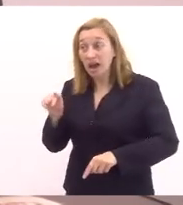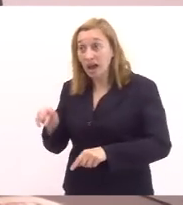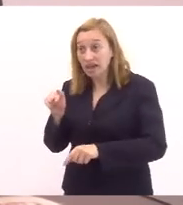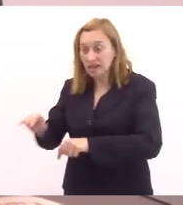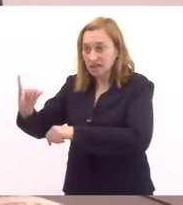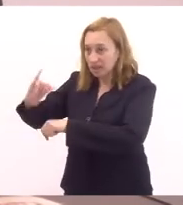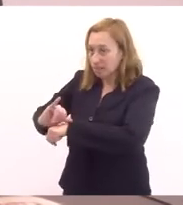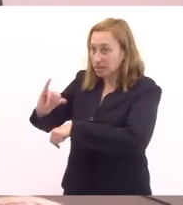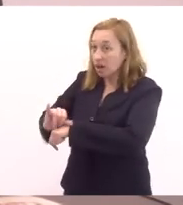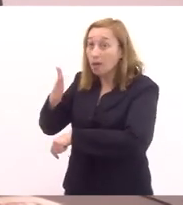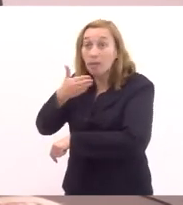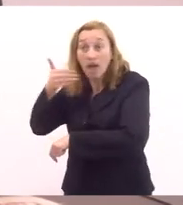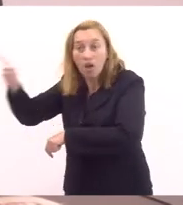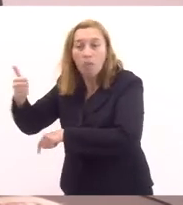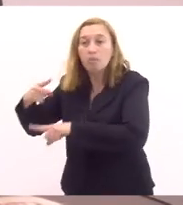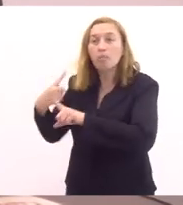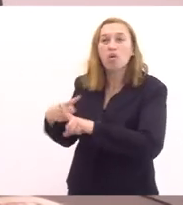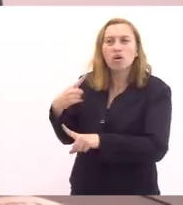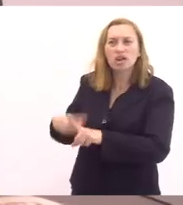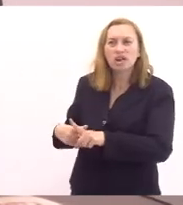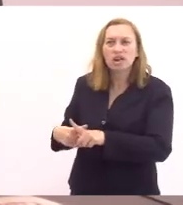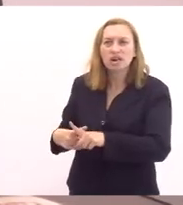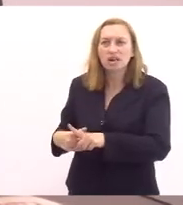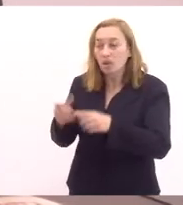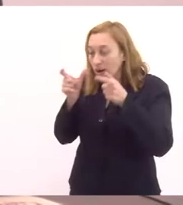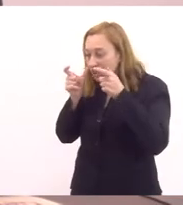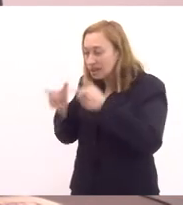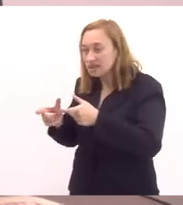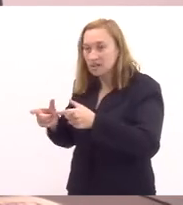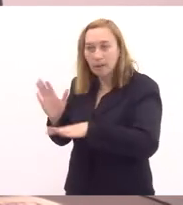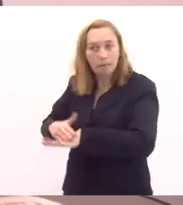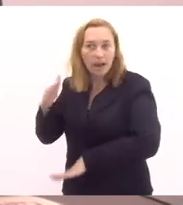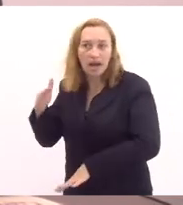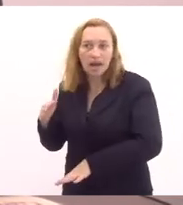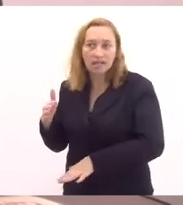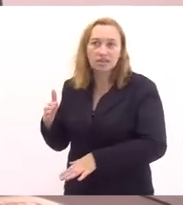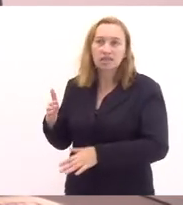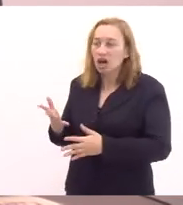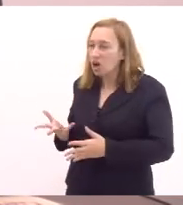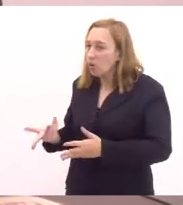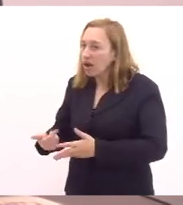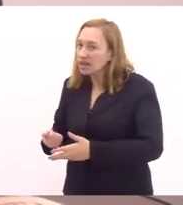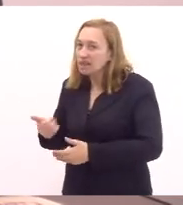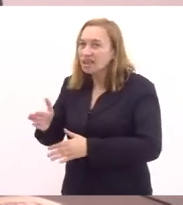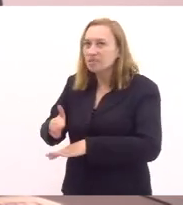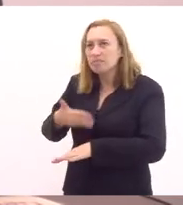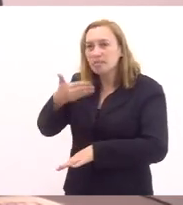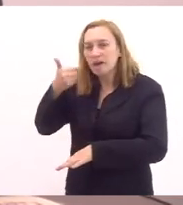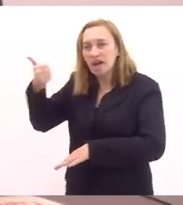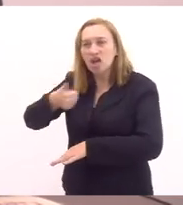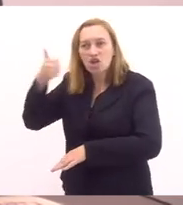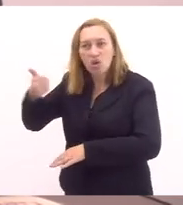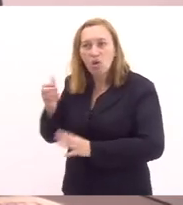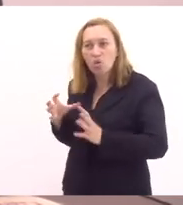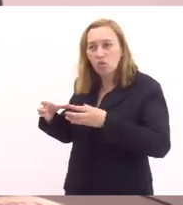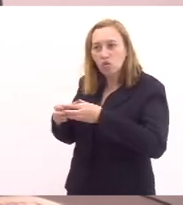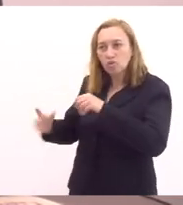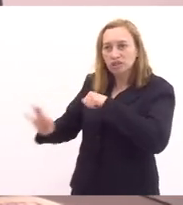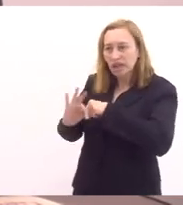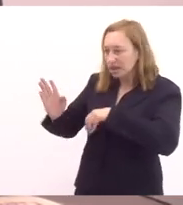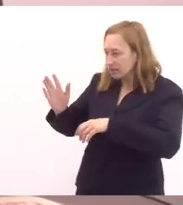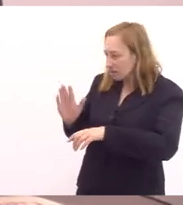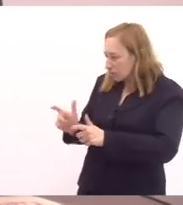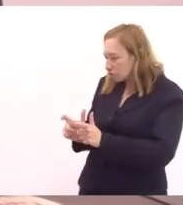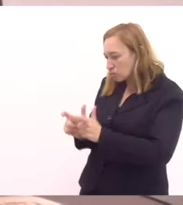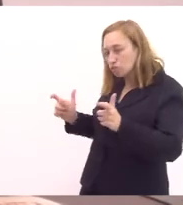na capital que a capital tem uma atenção primária mais consolidada tem uma qualidade melhor de tem tem uma equipe técnica